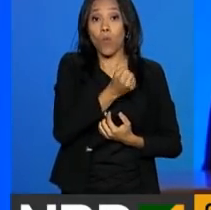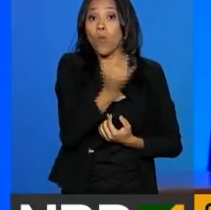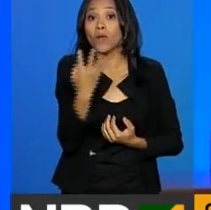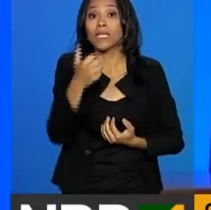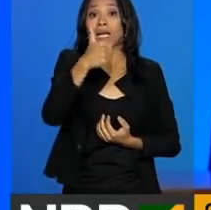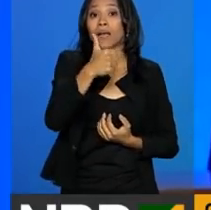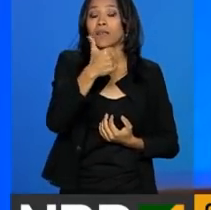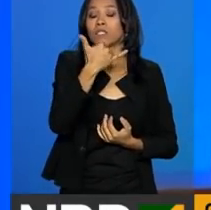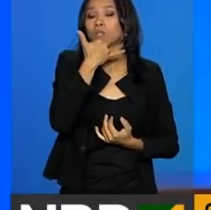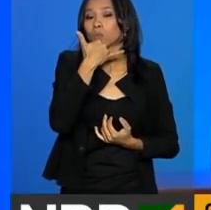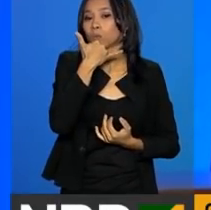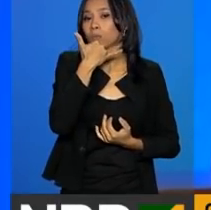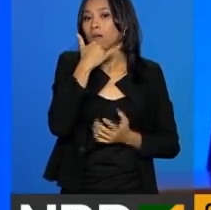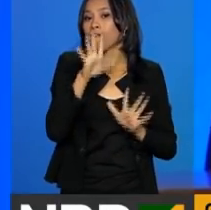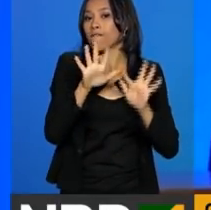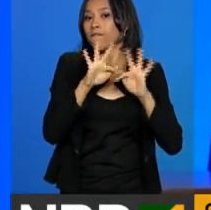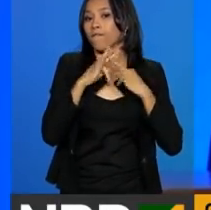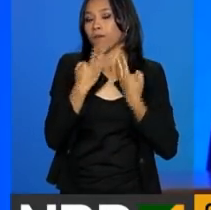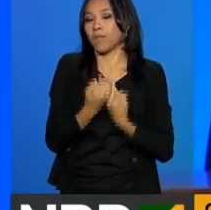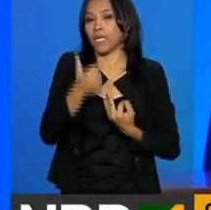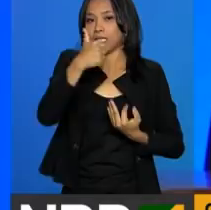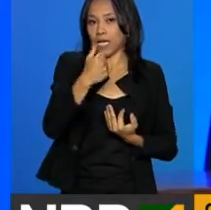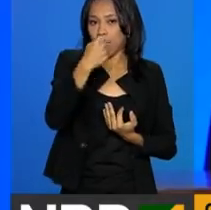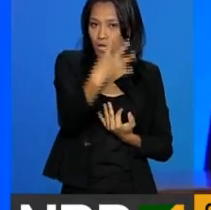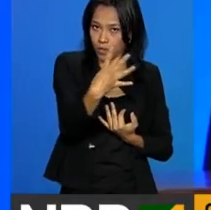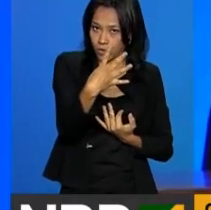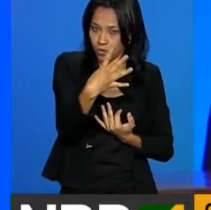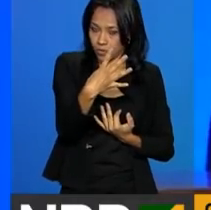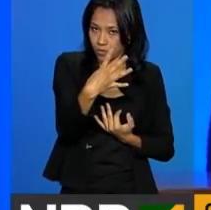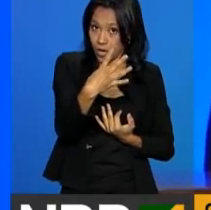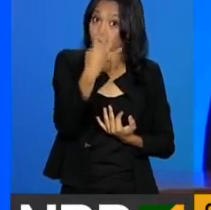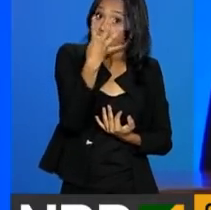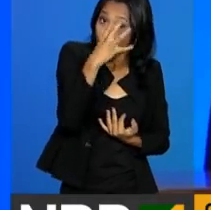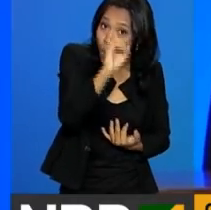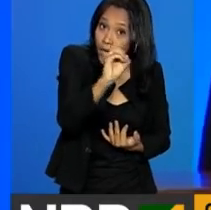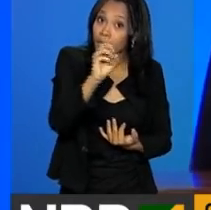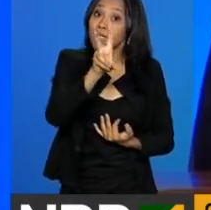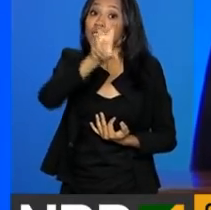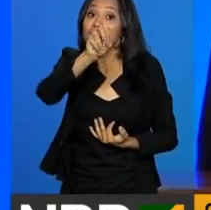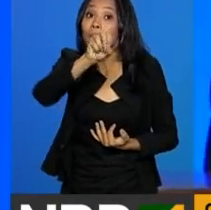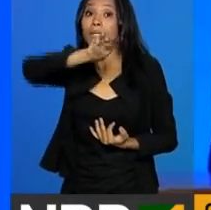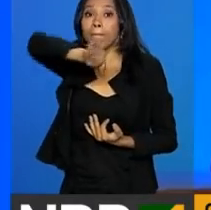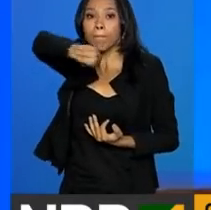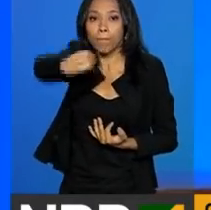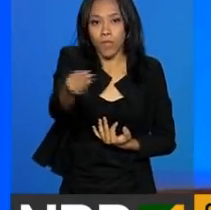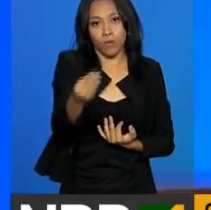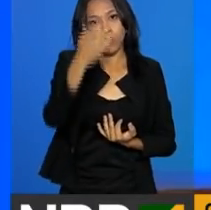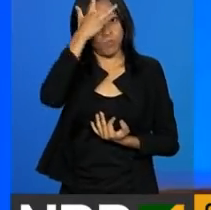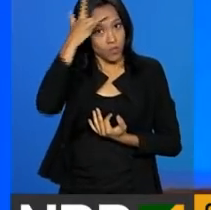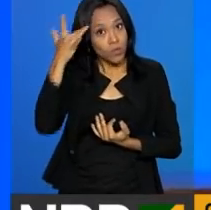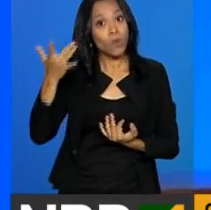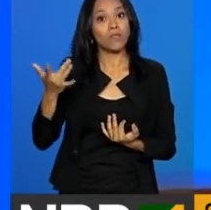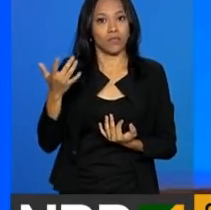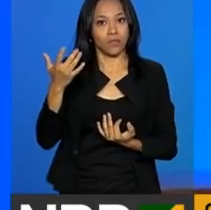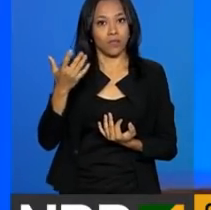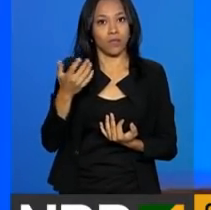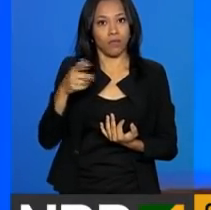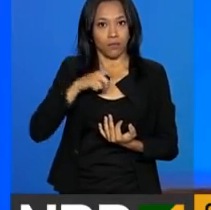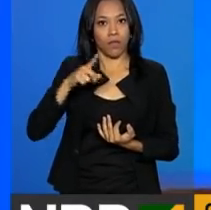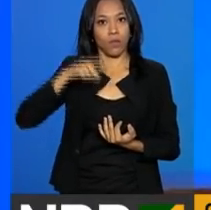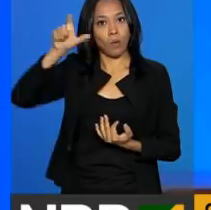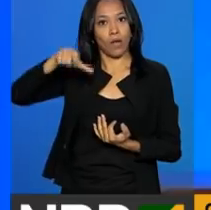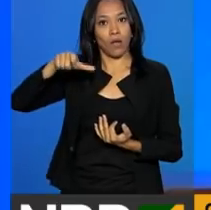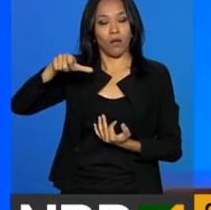14 mil e perdão de famílias a significar que atinge cerca de 40 a 50 milhões de pessoas é uma coisa